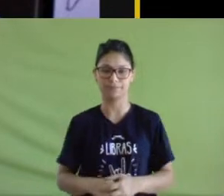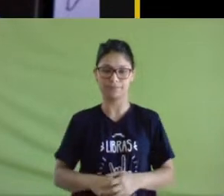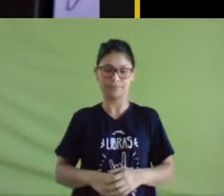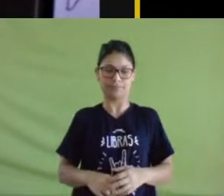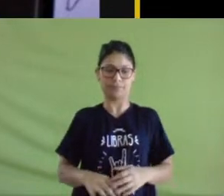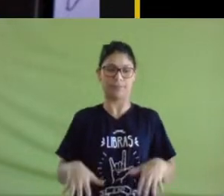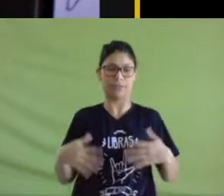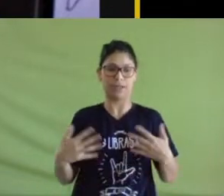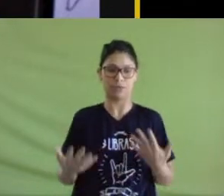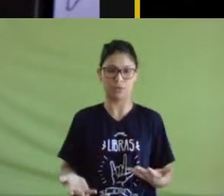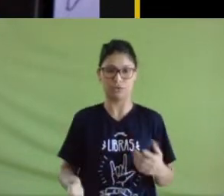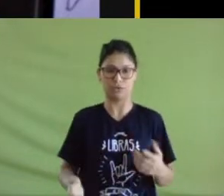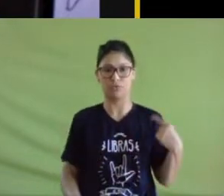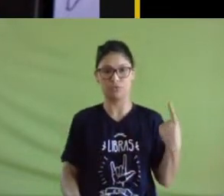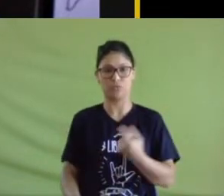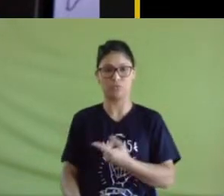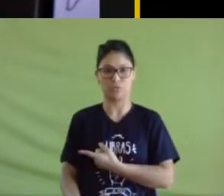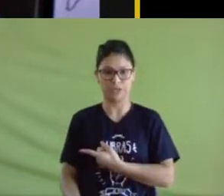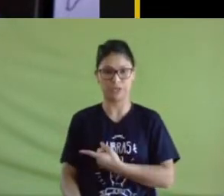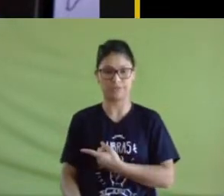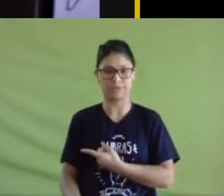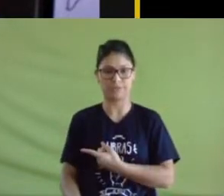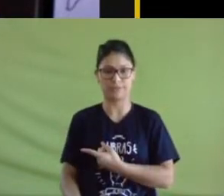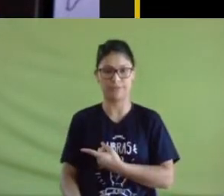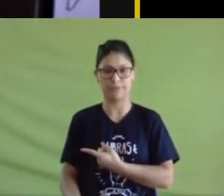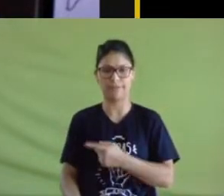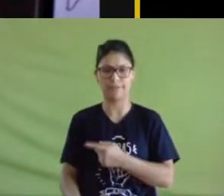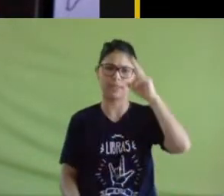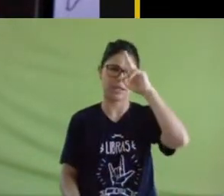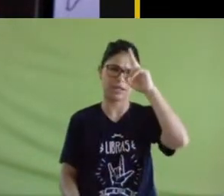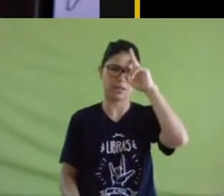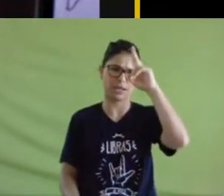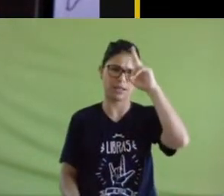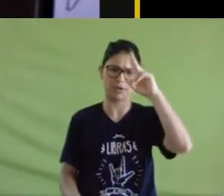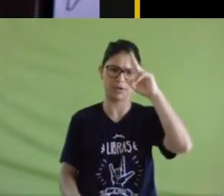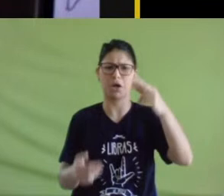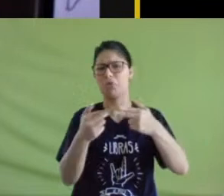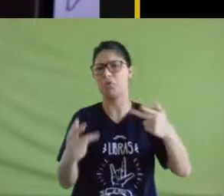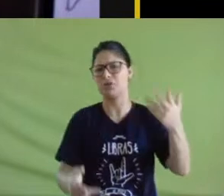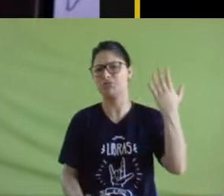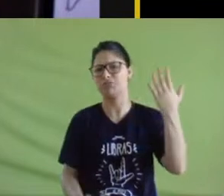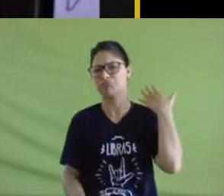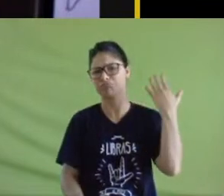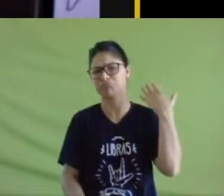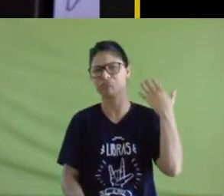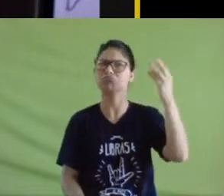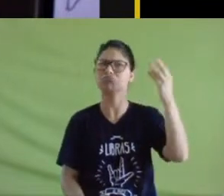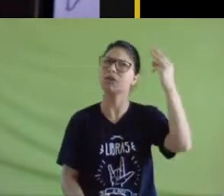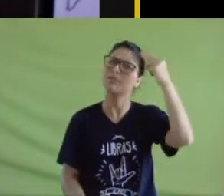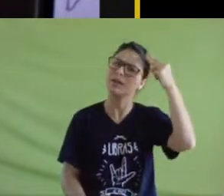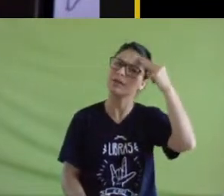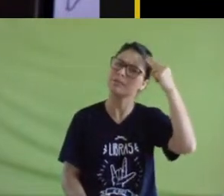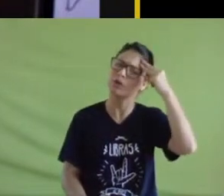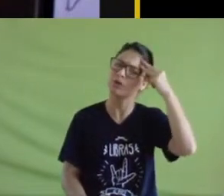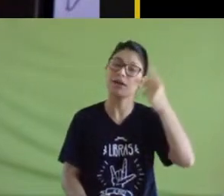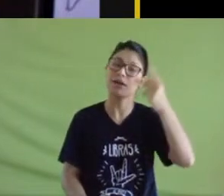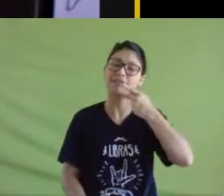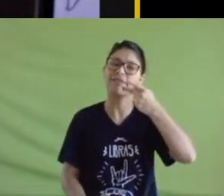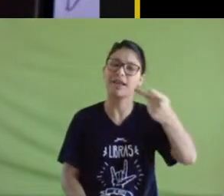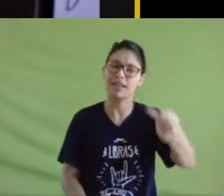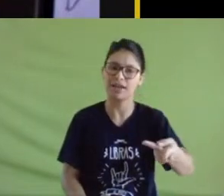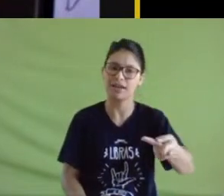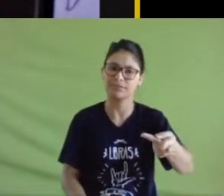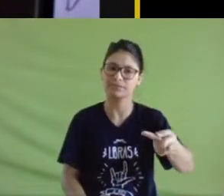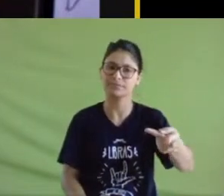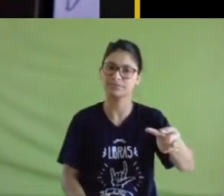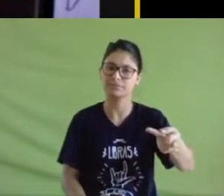quando a gente vai se lembrar de alguma coisa que a gente memorizou para falar, a